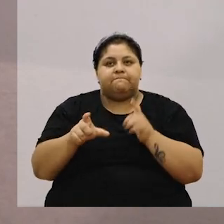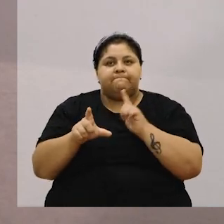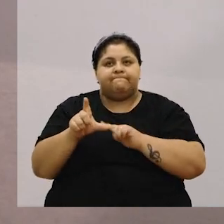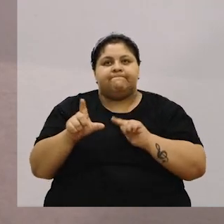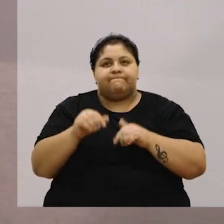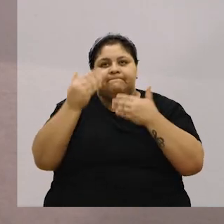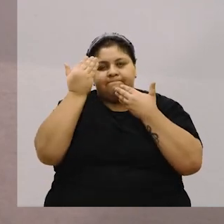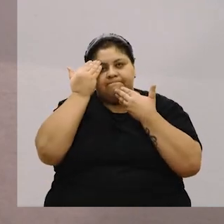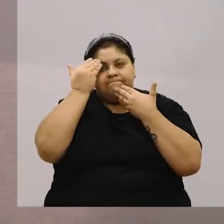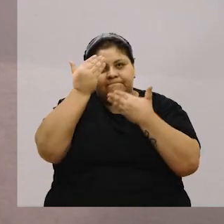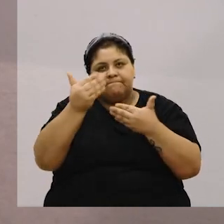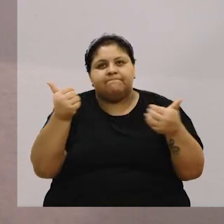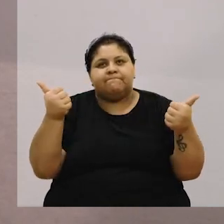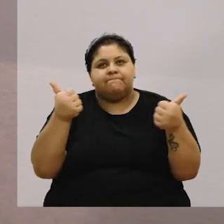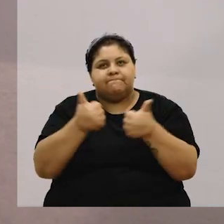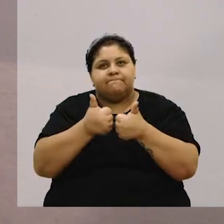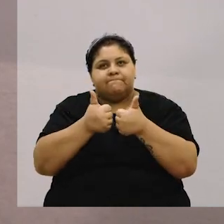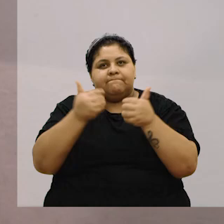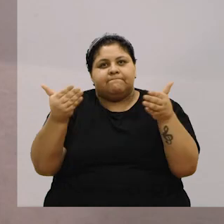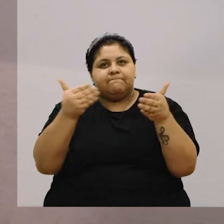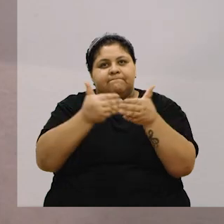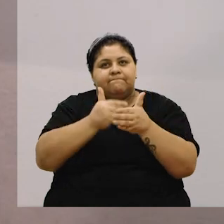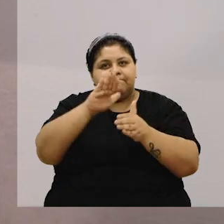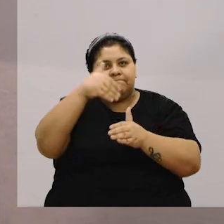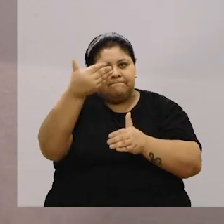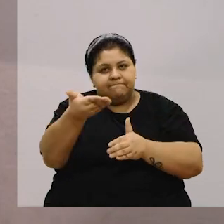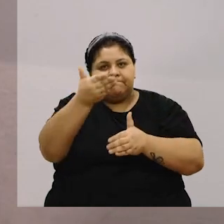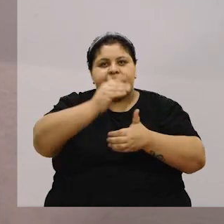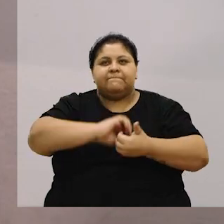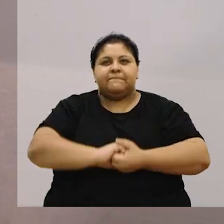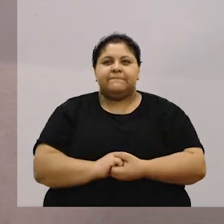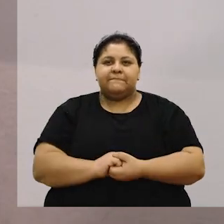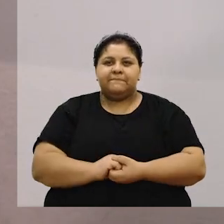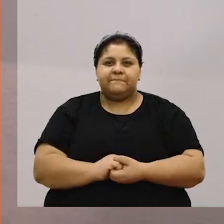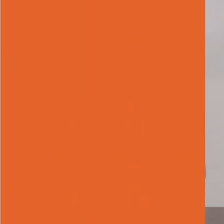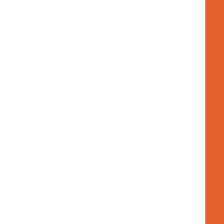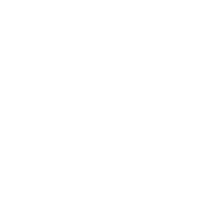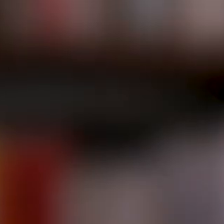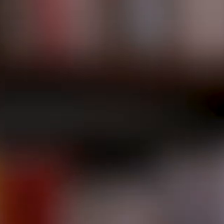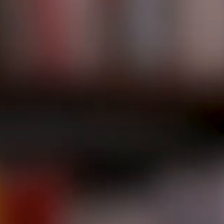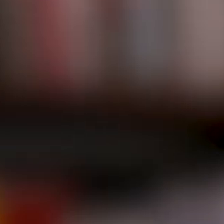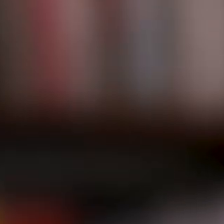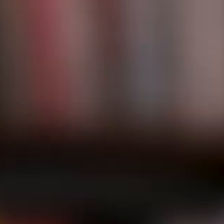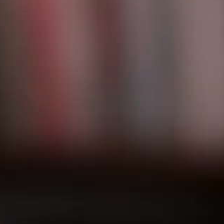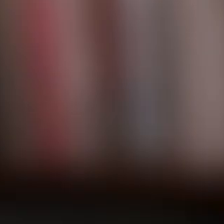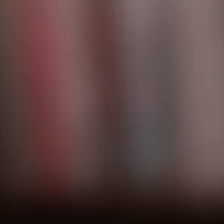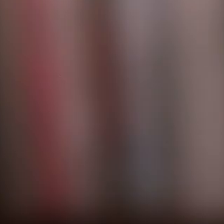anos do Café com Letras. Obrigado pela audiência. Até o nosso próximo encontro.